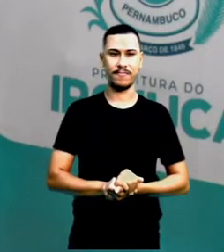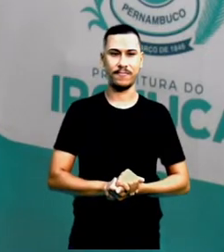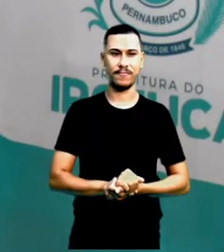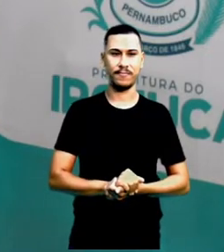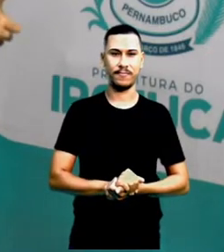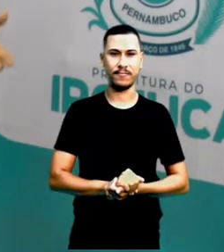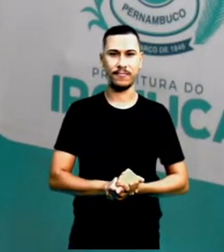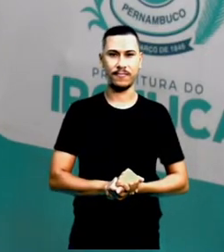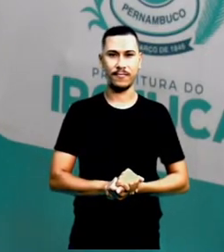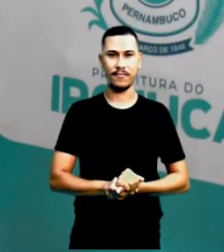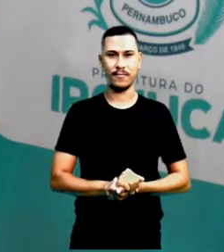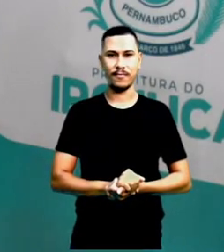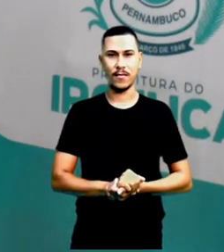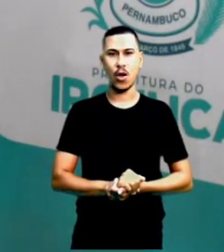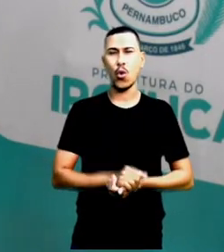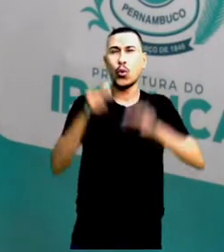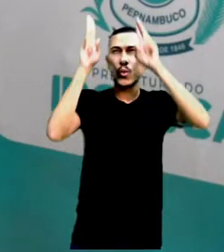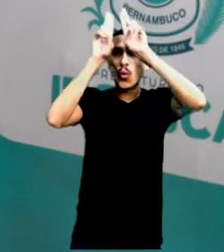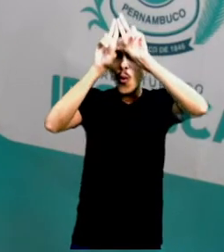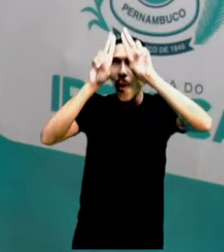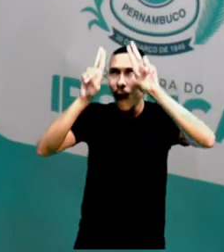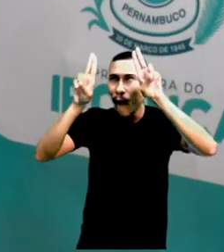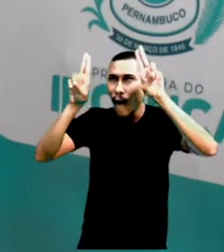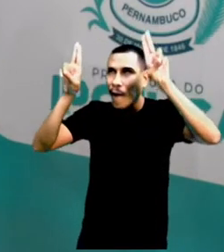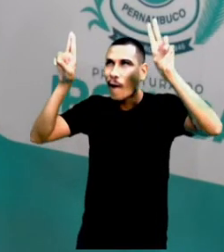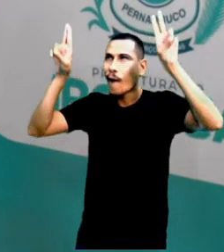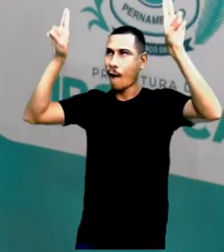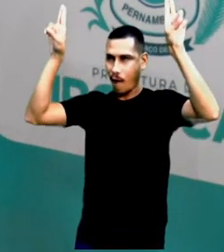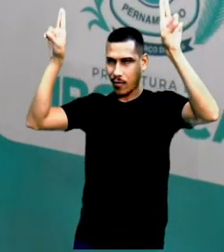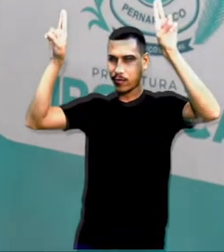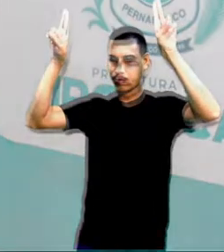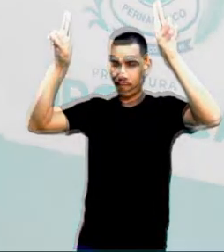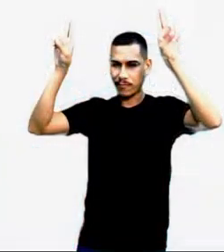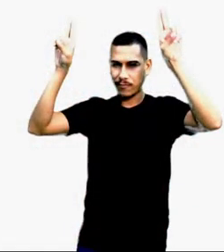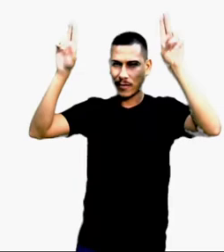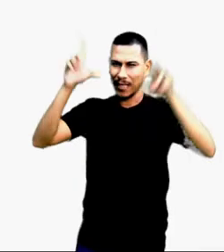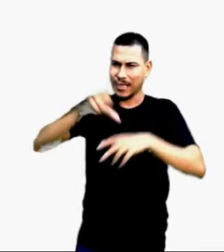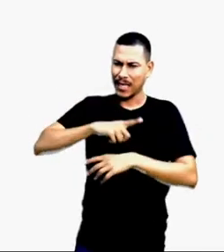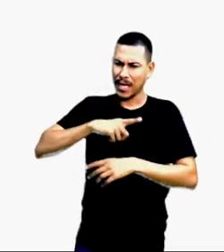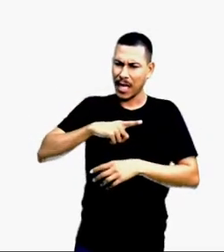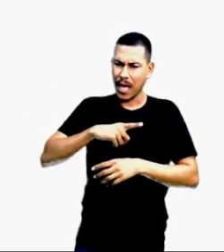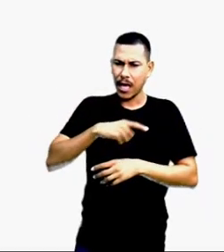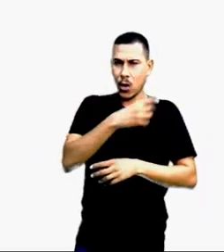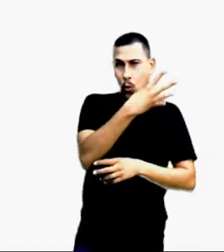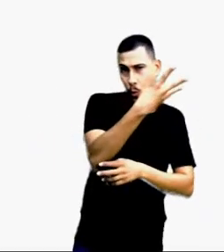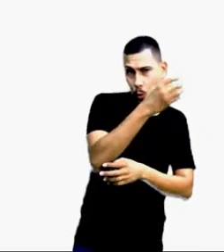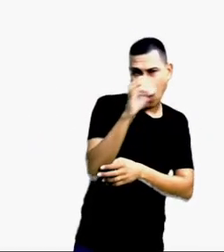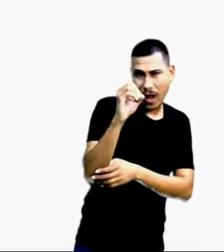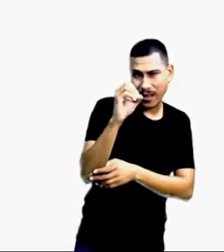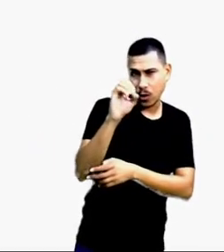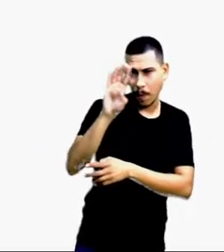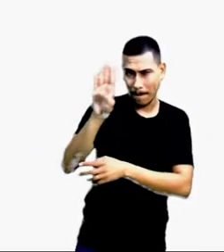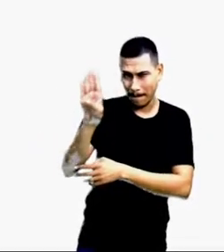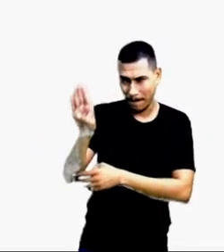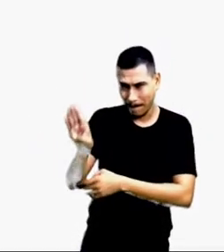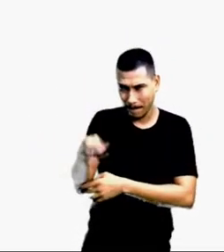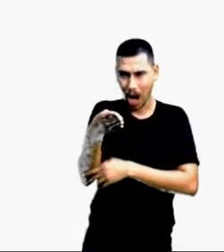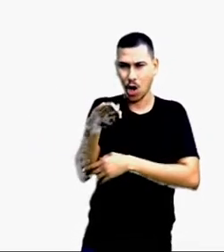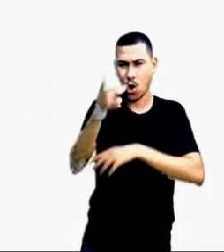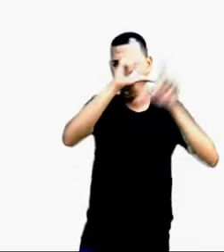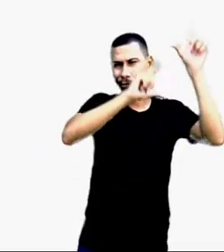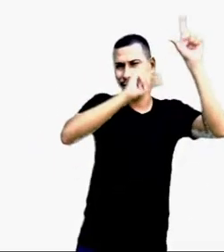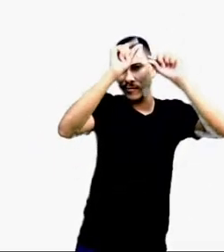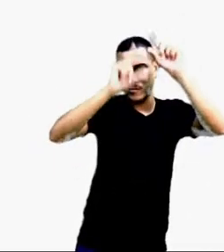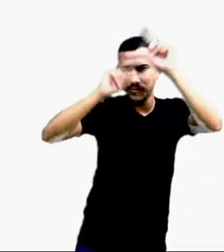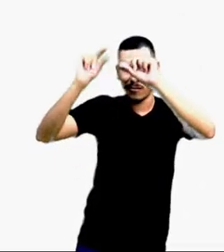aí, a nossa galáxia, a Via Láctea, ela contém cerca de 400 bilhões de